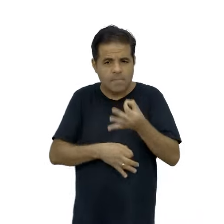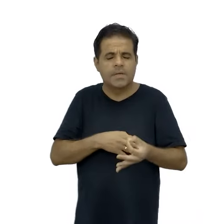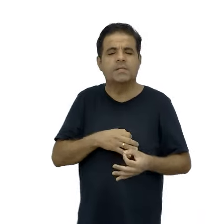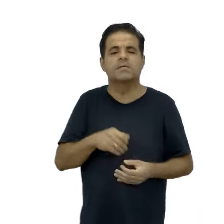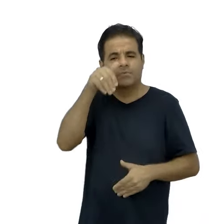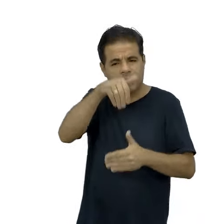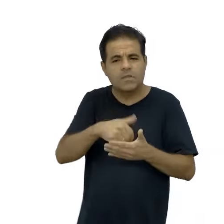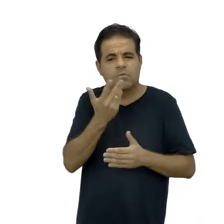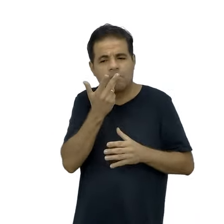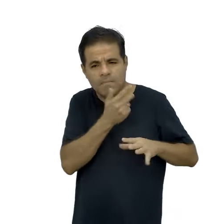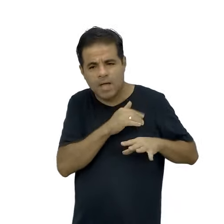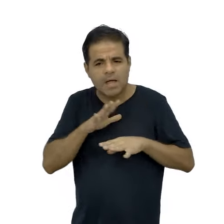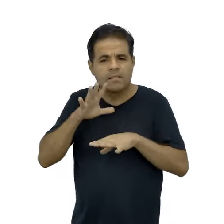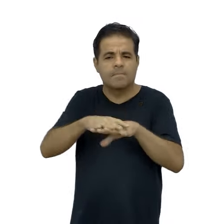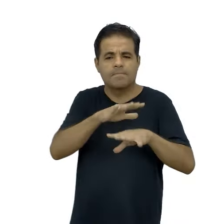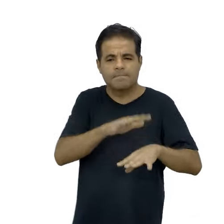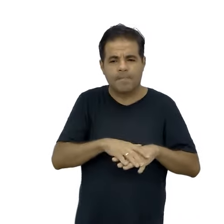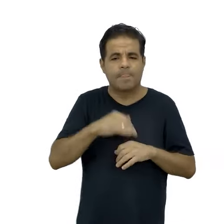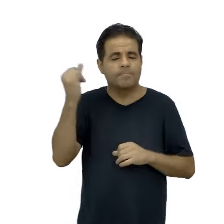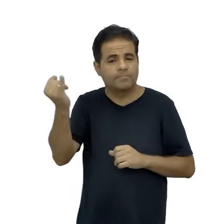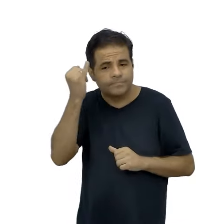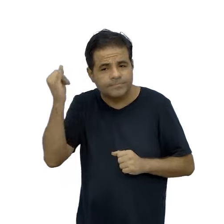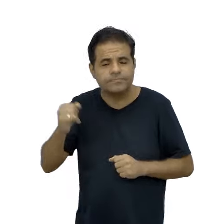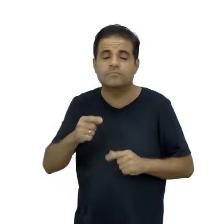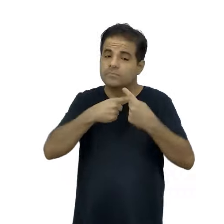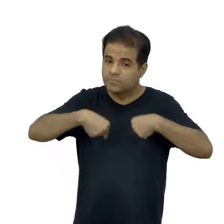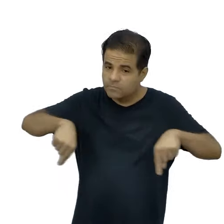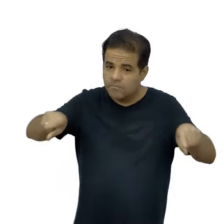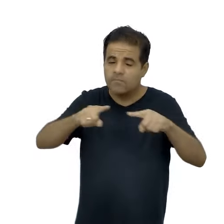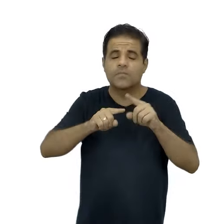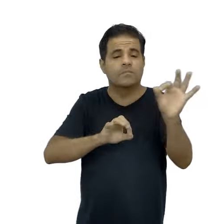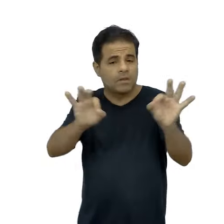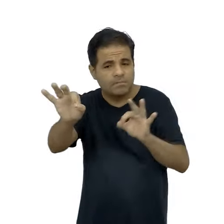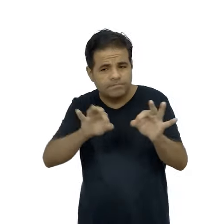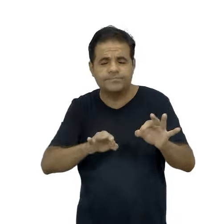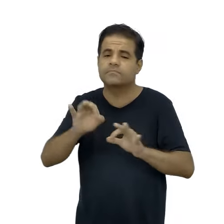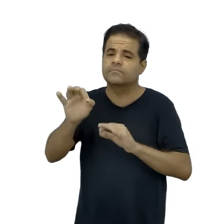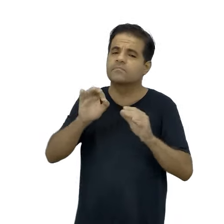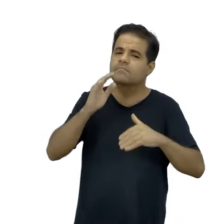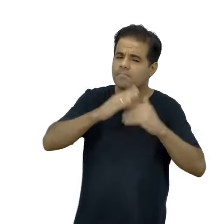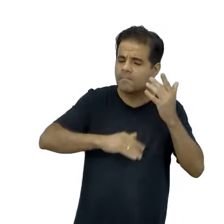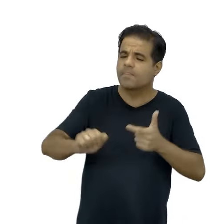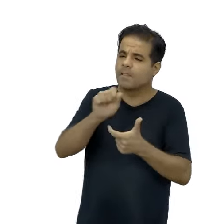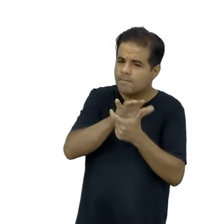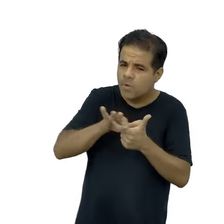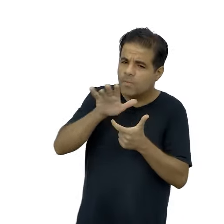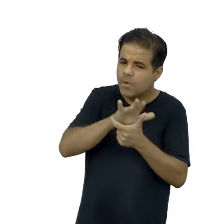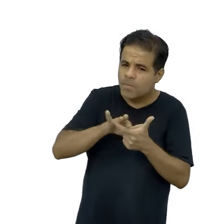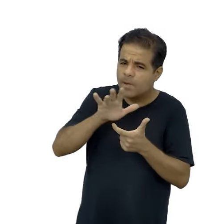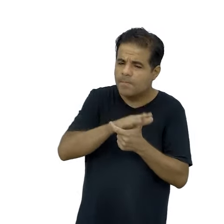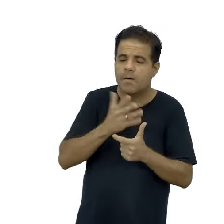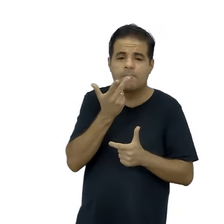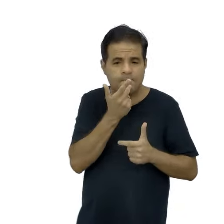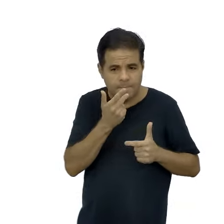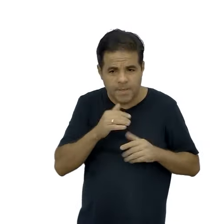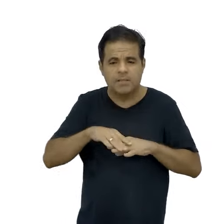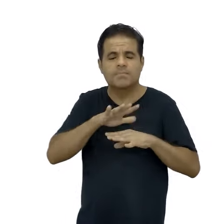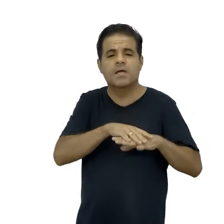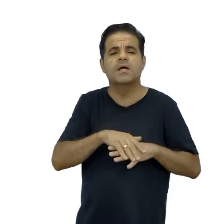da matemática ela é essencial, somente que nós estamos falando de resolução de problemas, de letramento matemático, o quanto